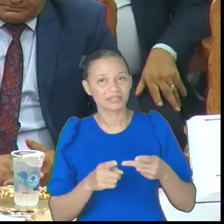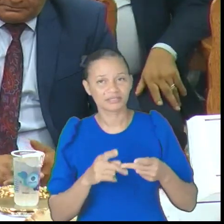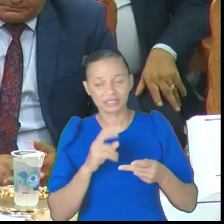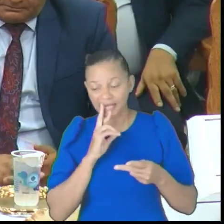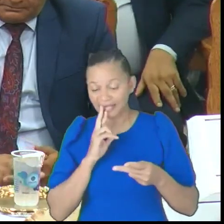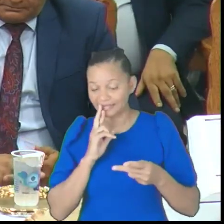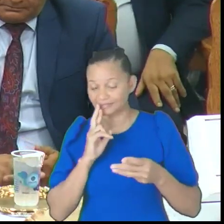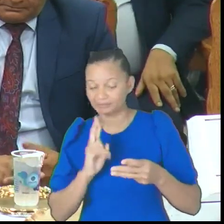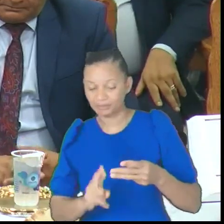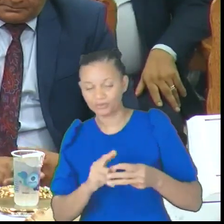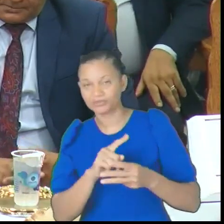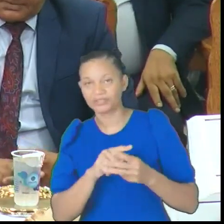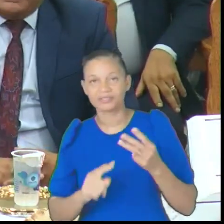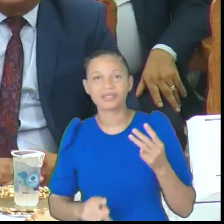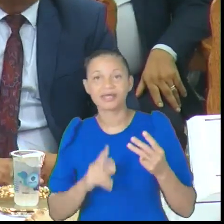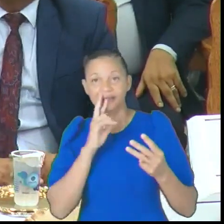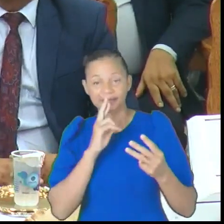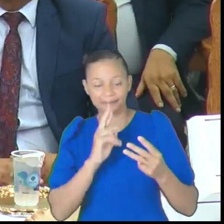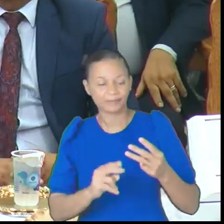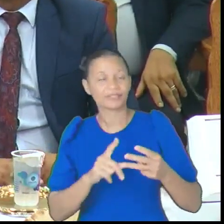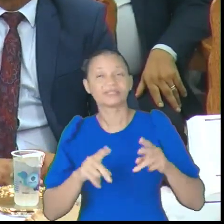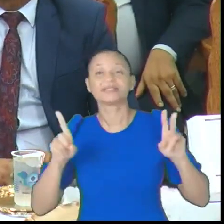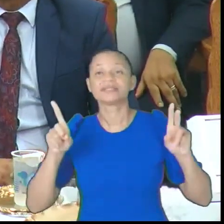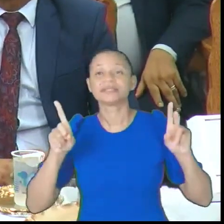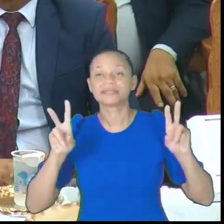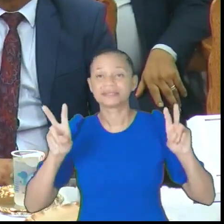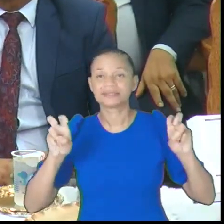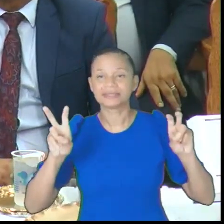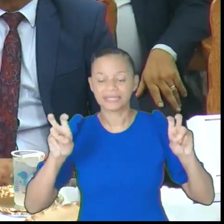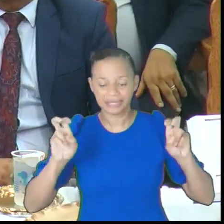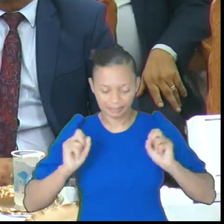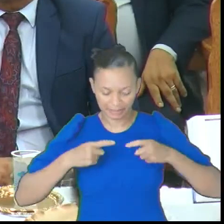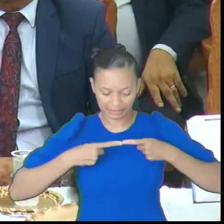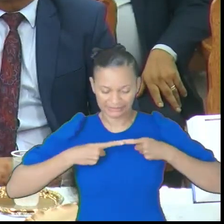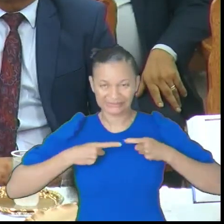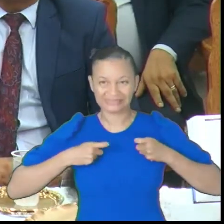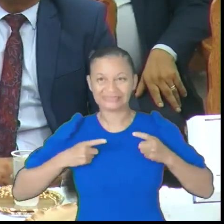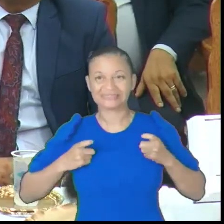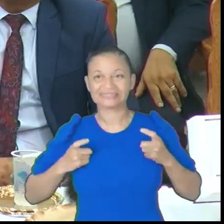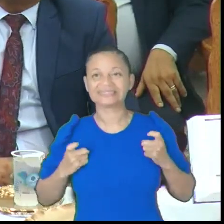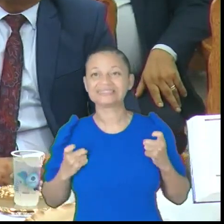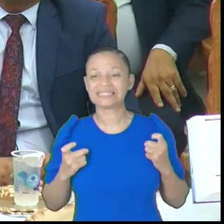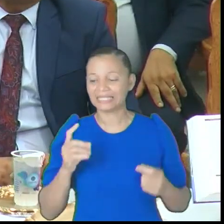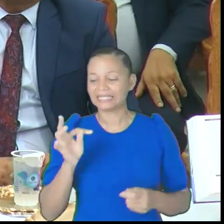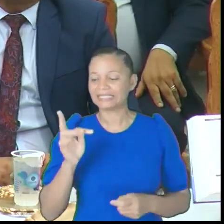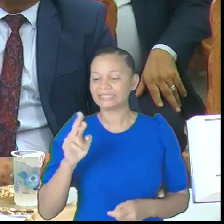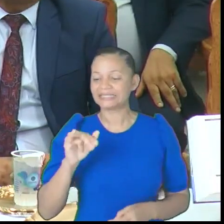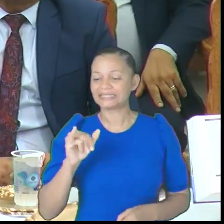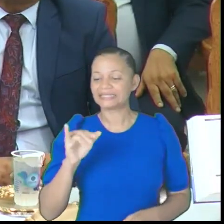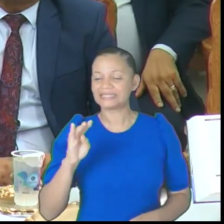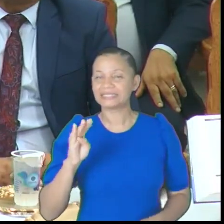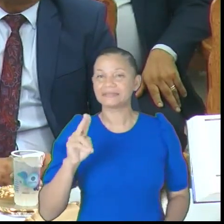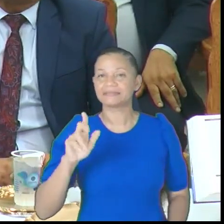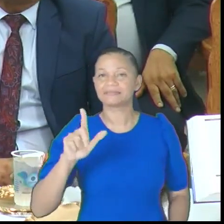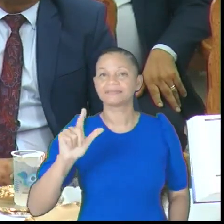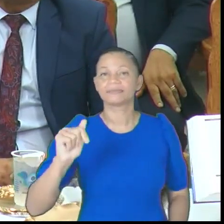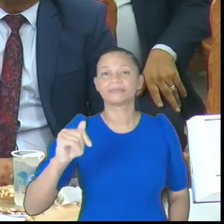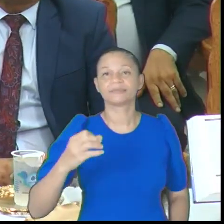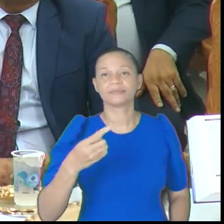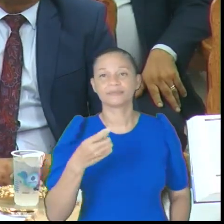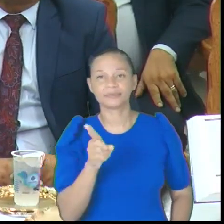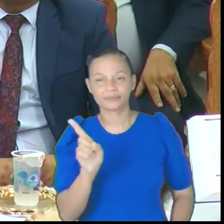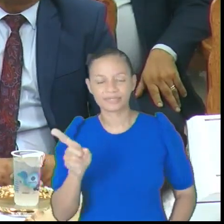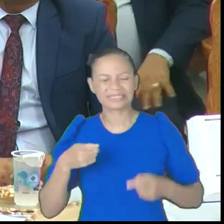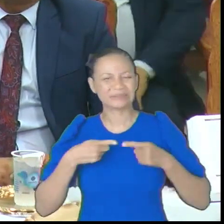às 3, mensagem da tribulação. A terceira mensagem em resposta às 3 perguntas,